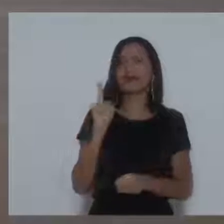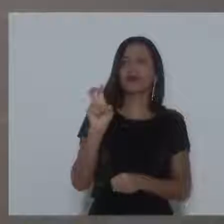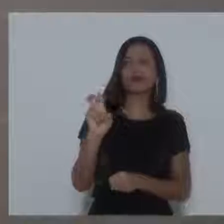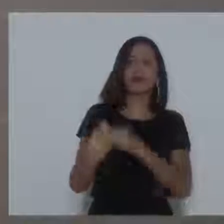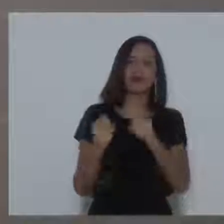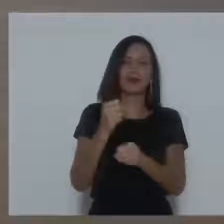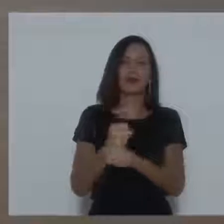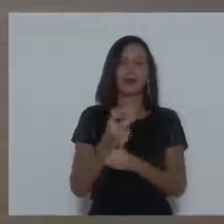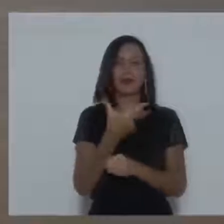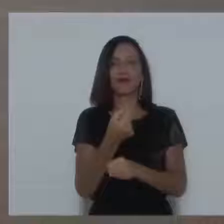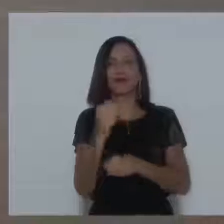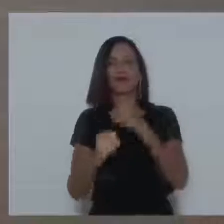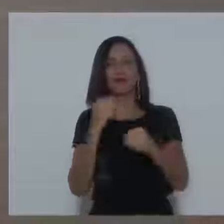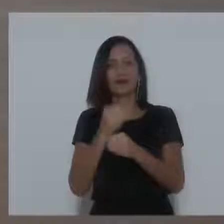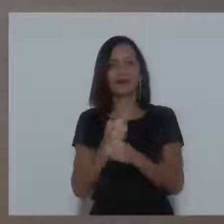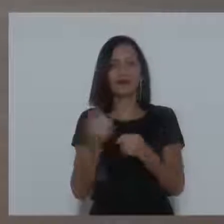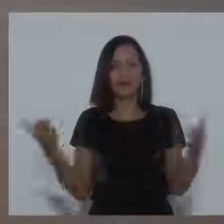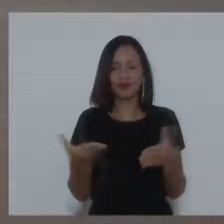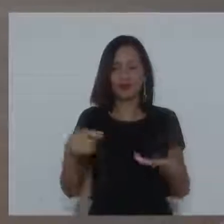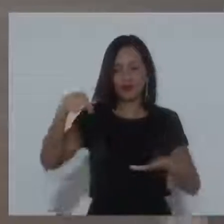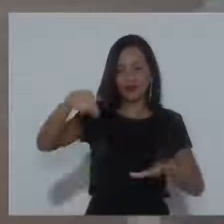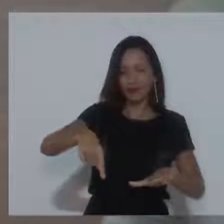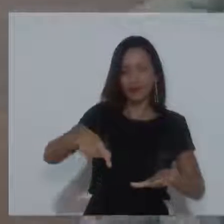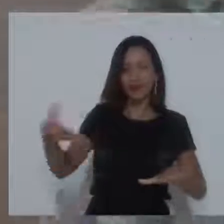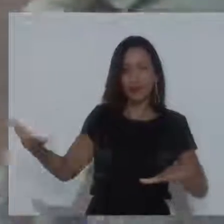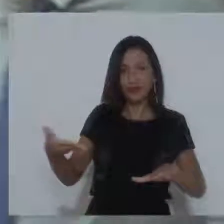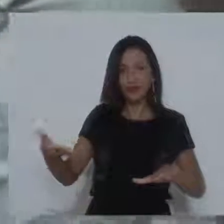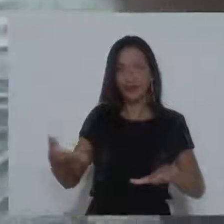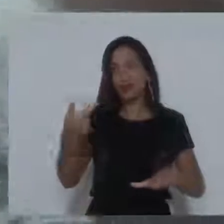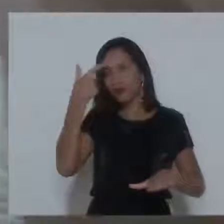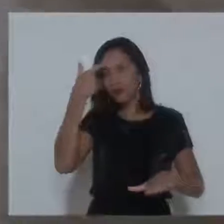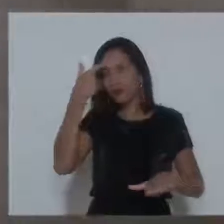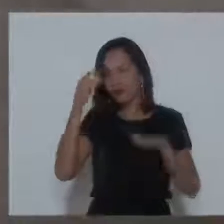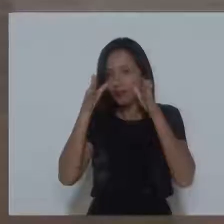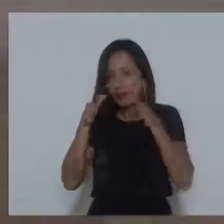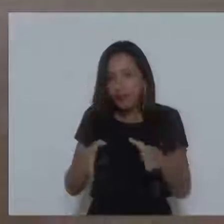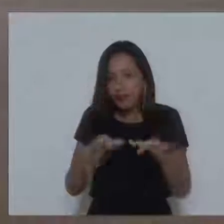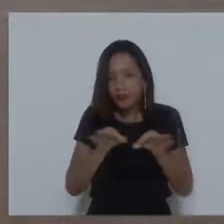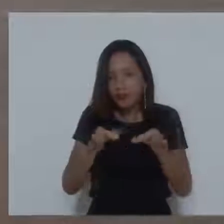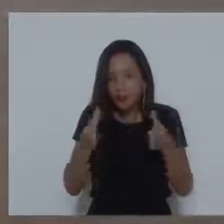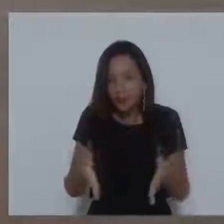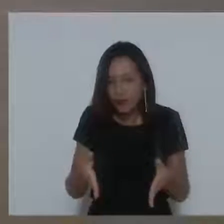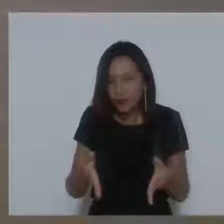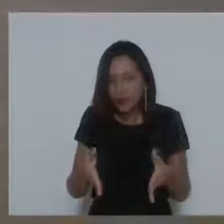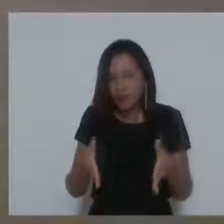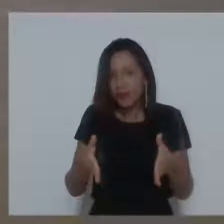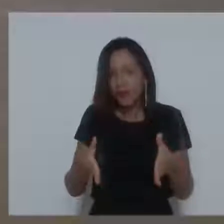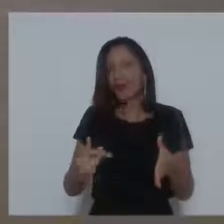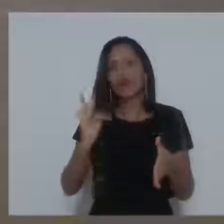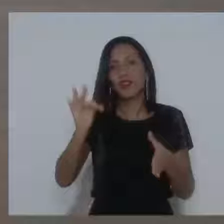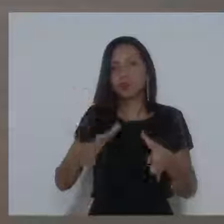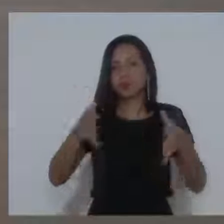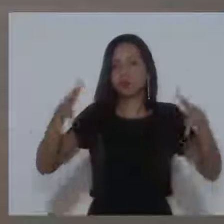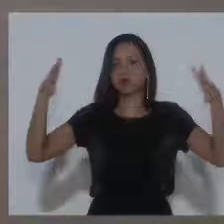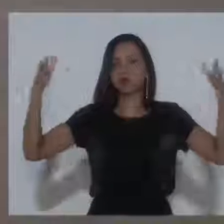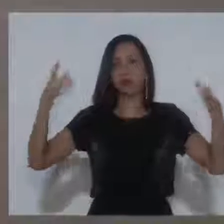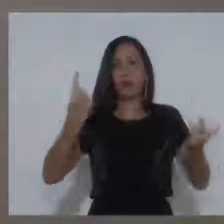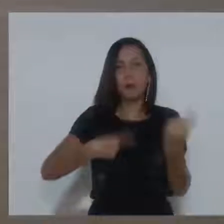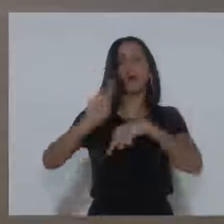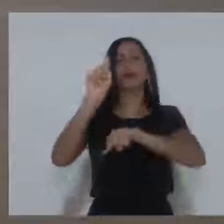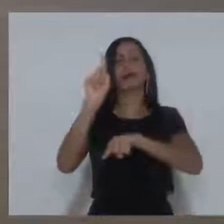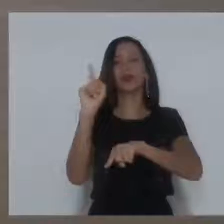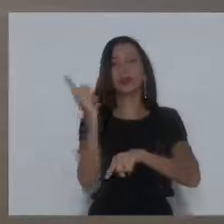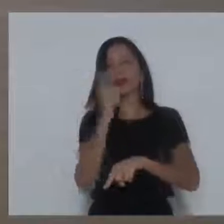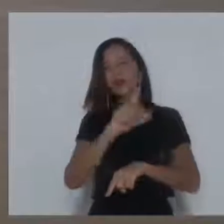isso é importante, é você plantar agora, jogar sementinha agora, para daqui 10, 15, 20 anos, colhermos aquilo que nós falamos. Mas nós